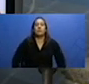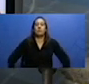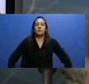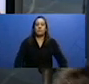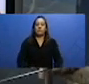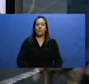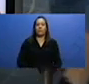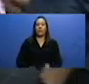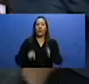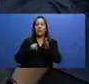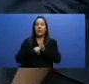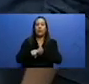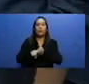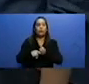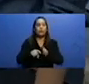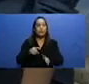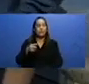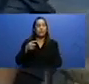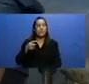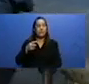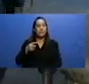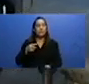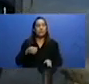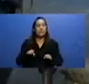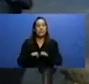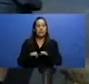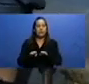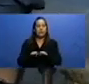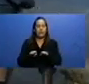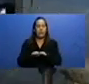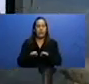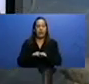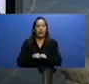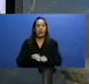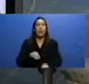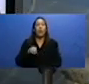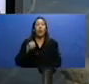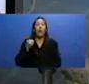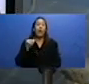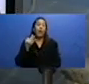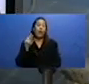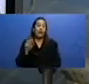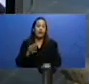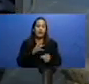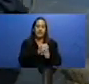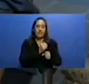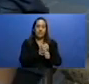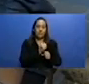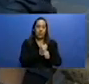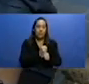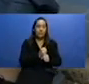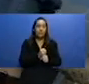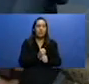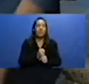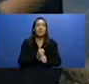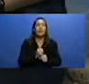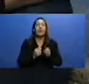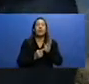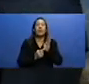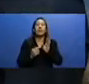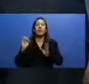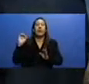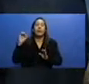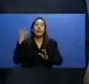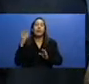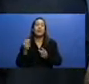Olha essa perguntinha, nós temos que analisar com cuidado o nosso gráfico. Quais são as somas que têm a mesma chance de ser,